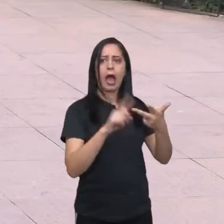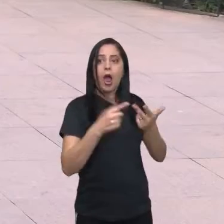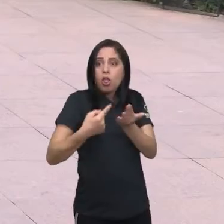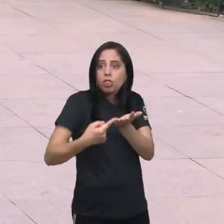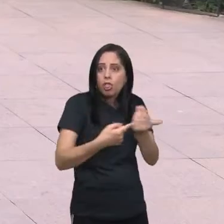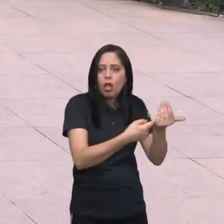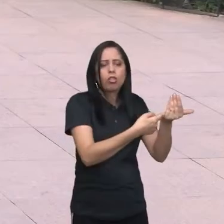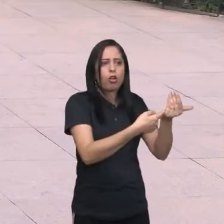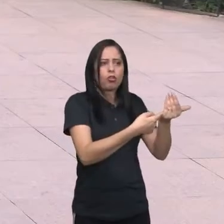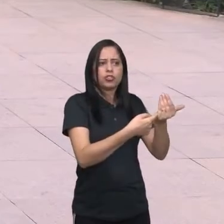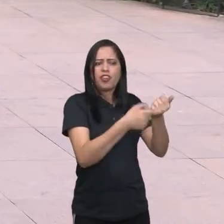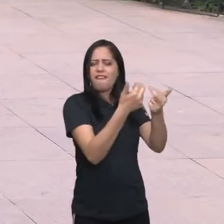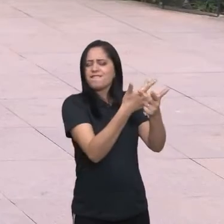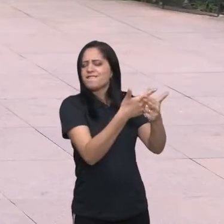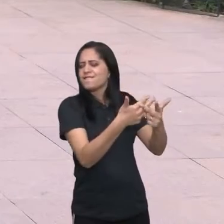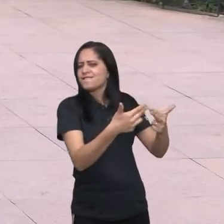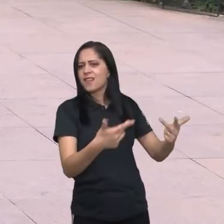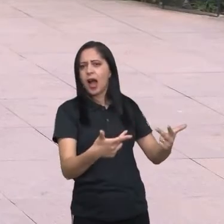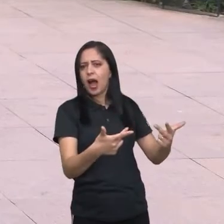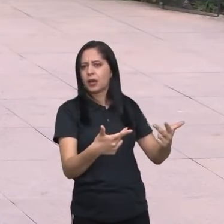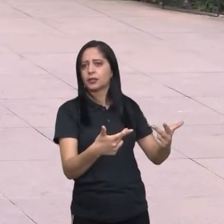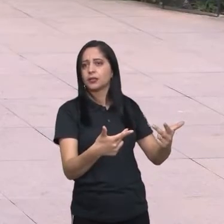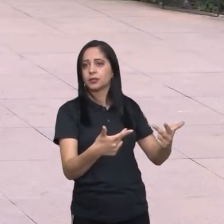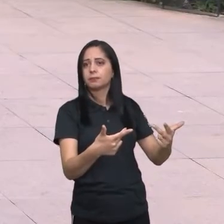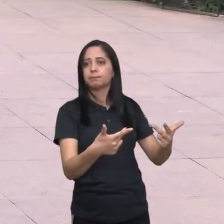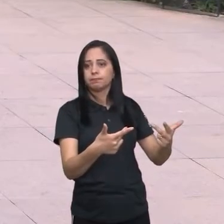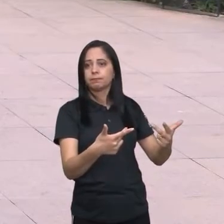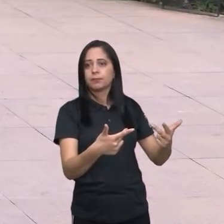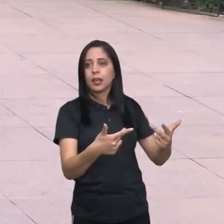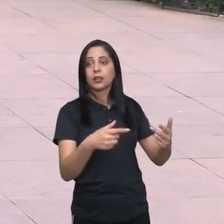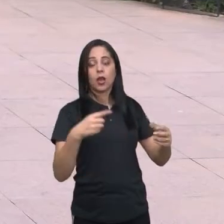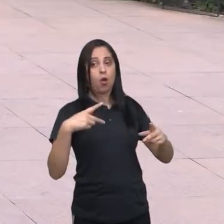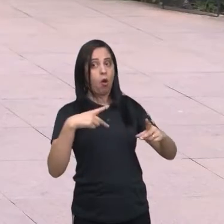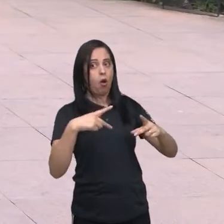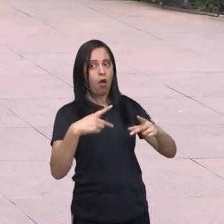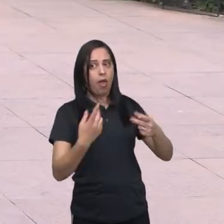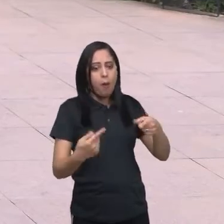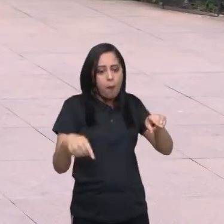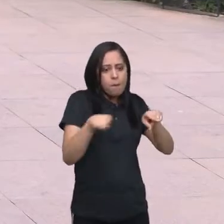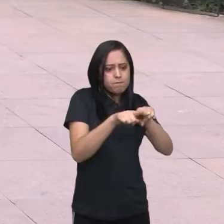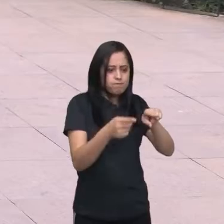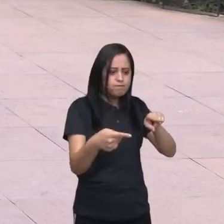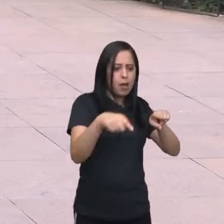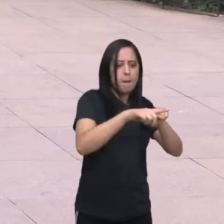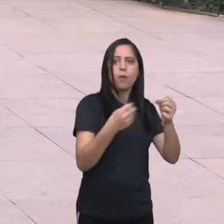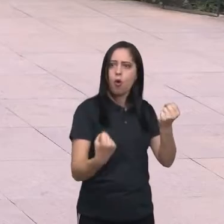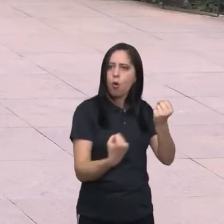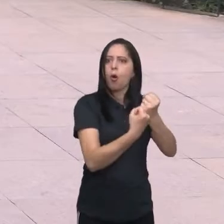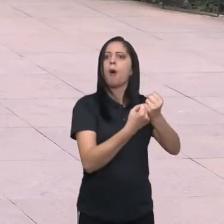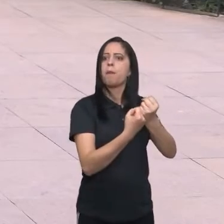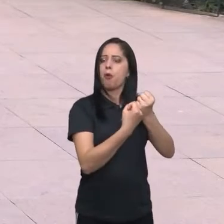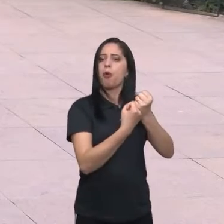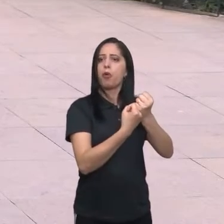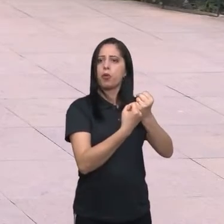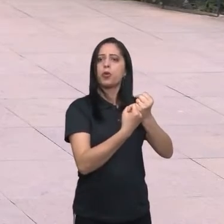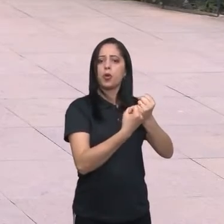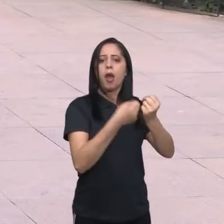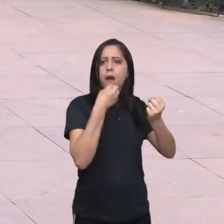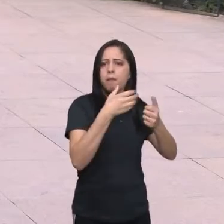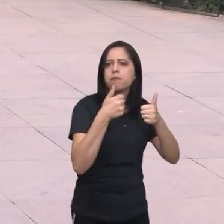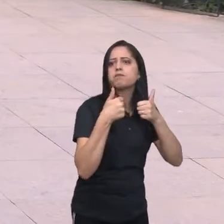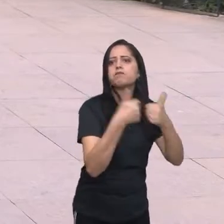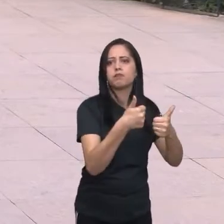mercados, a tecnologia, o serviço, enfim, a cidade inteira ganha com isso. É uma rede muito positiva que